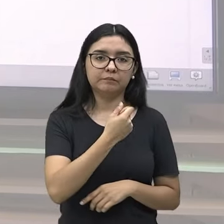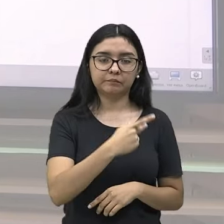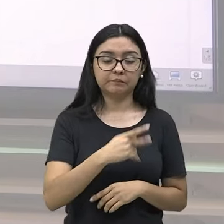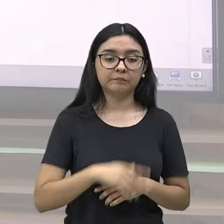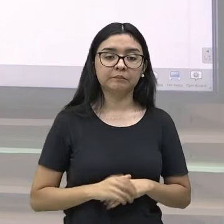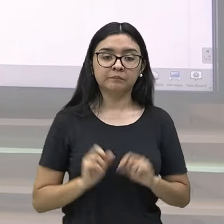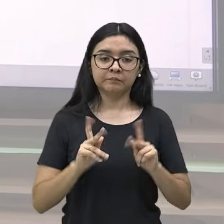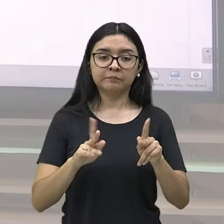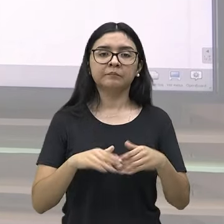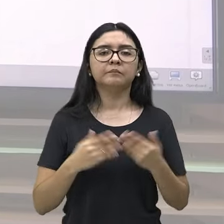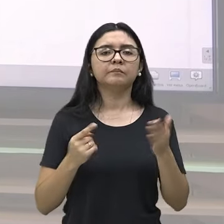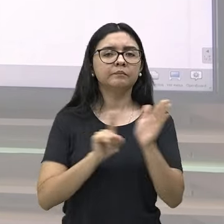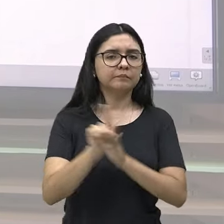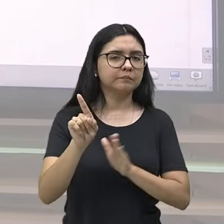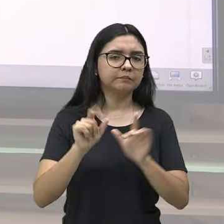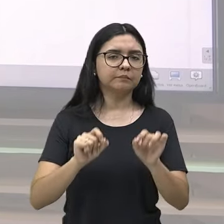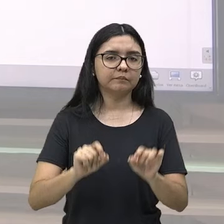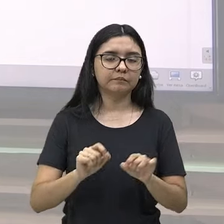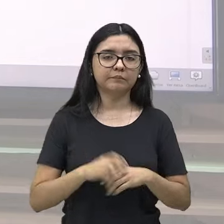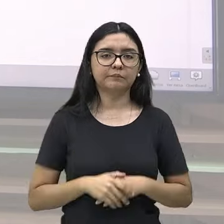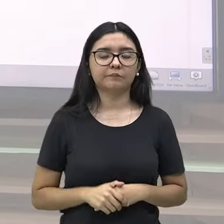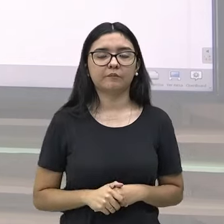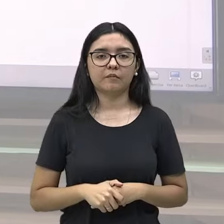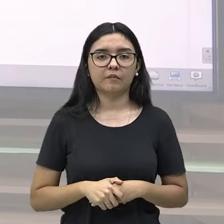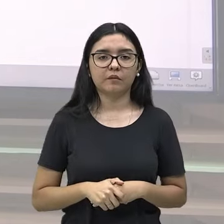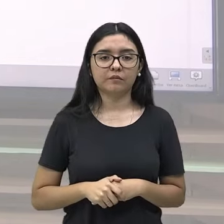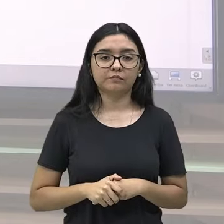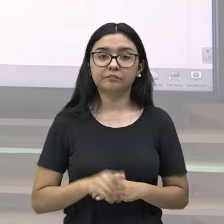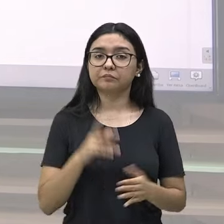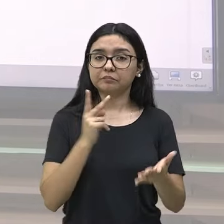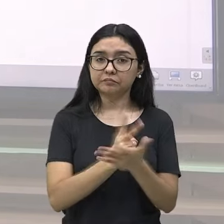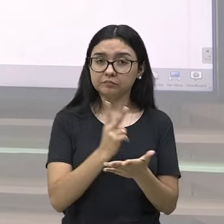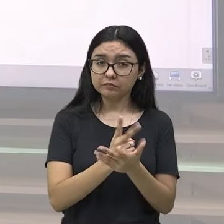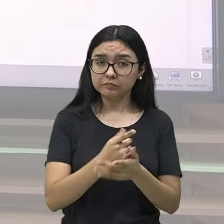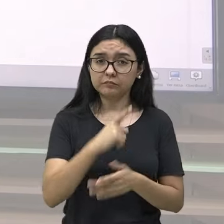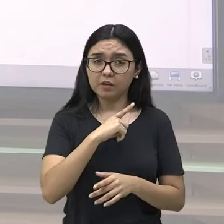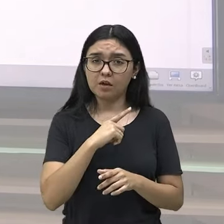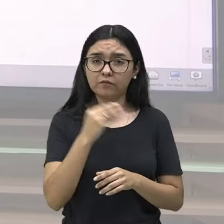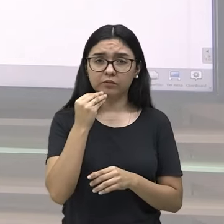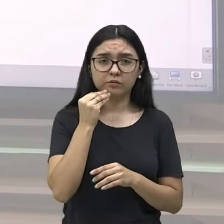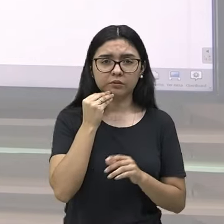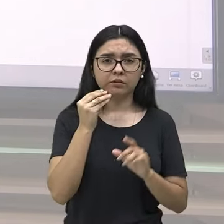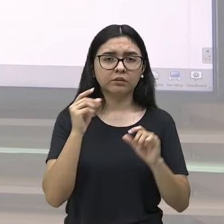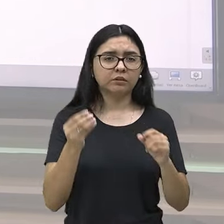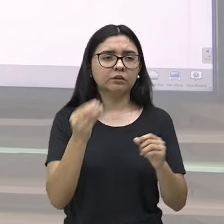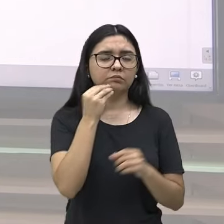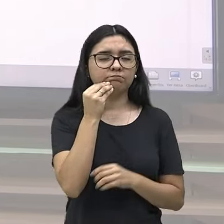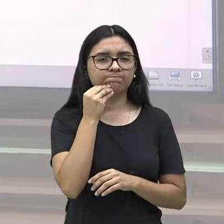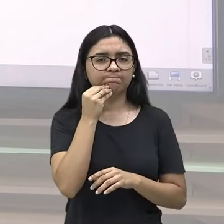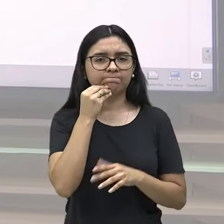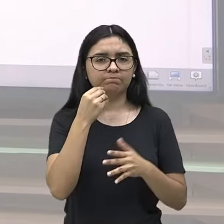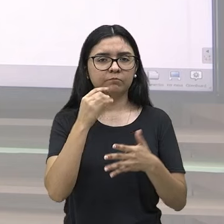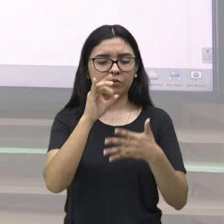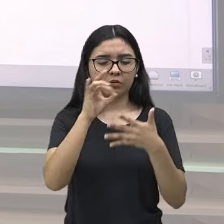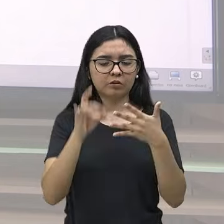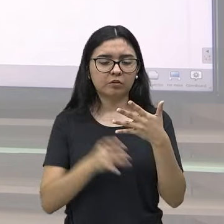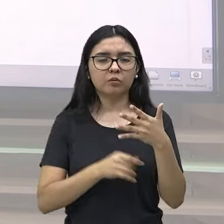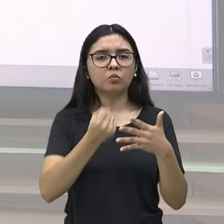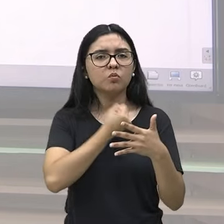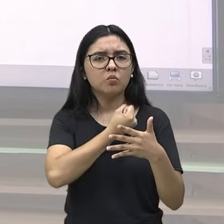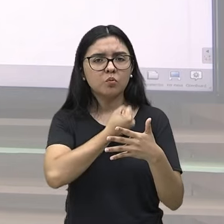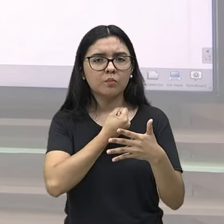Agora, pergunta que não quer calar, olha só. Sempre eu vou ter que estar testando, verificando um número por número